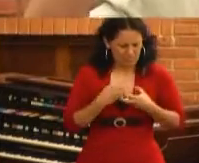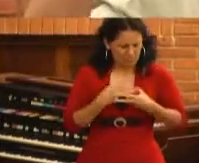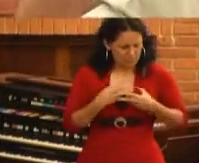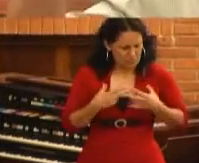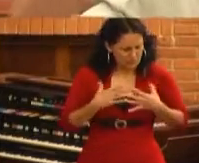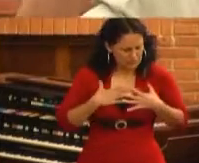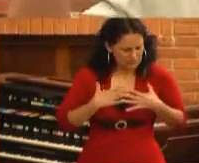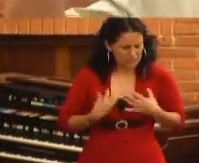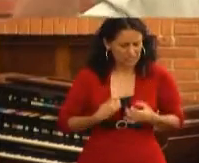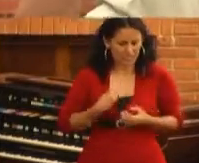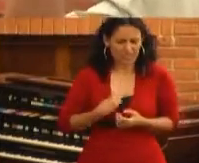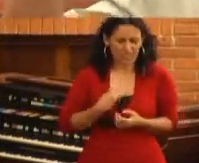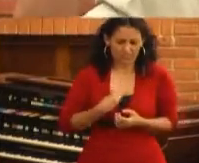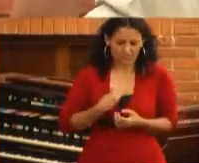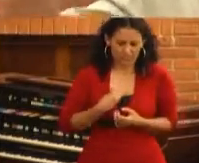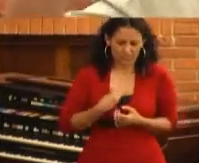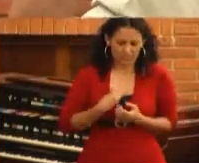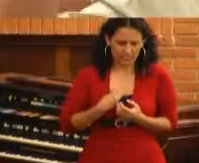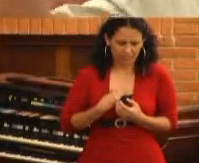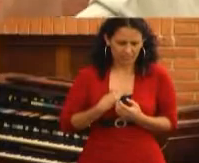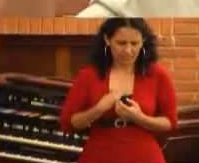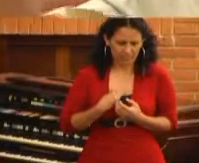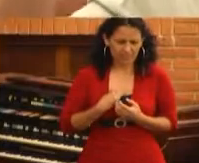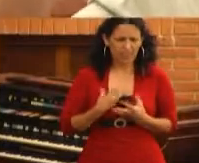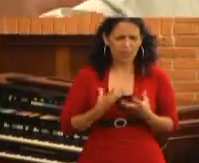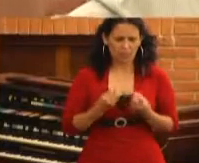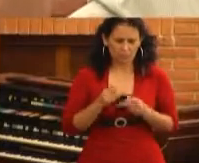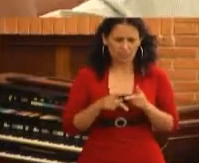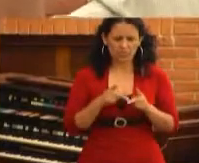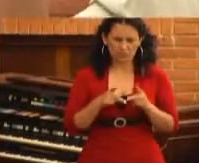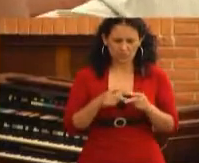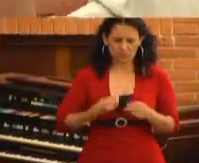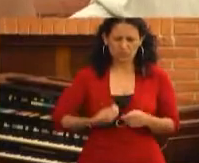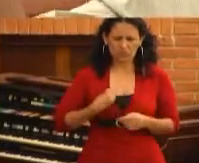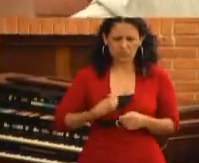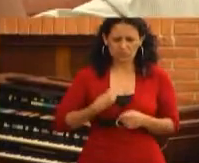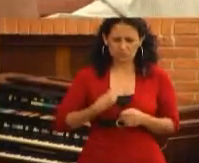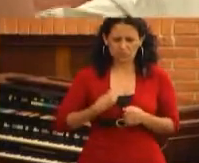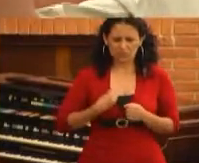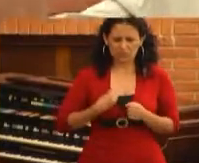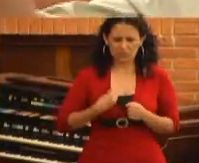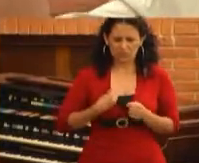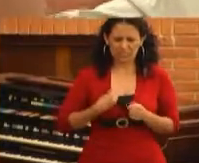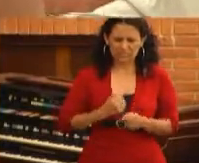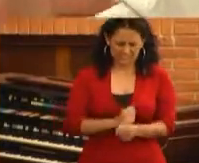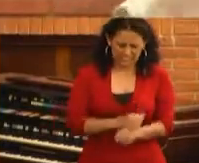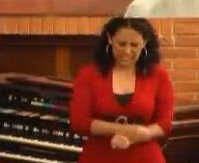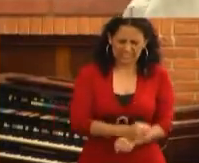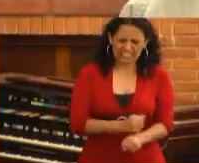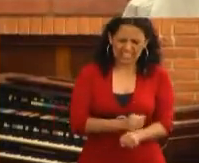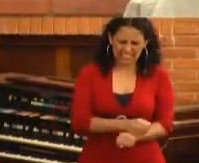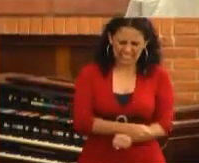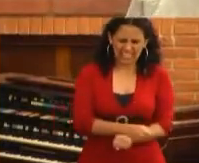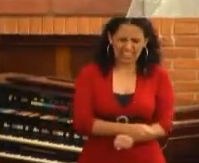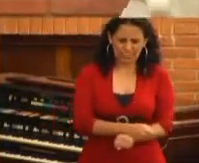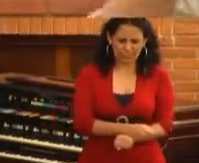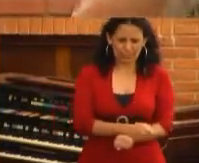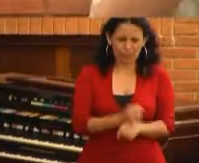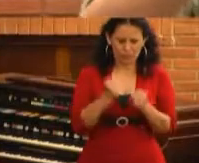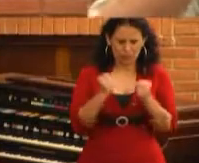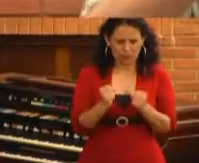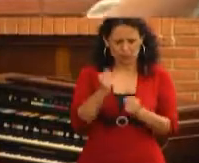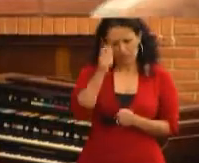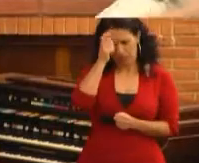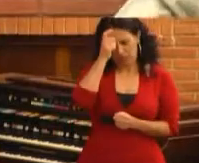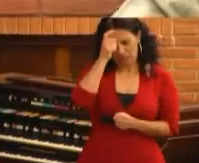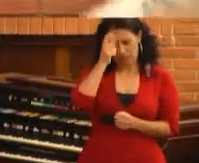há aqueles que estão sob júdice da possessão dos poderes malignos. Mas o Senhor